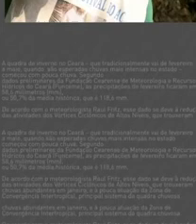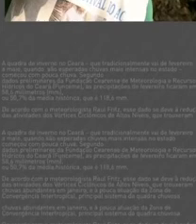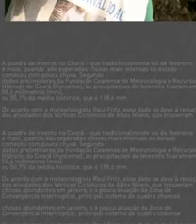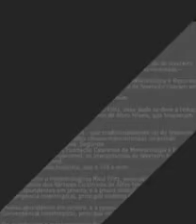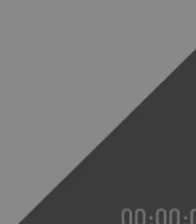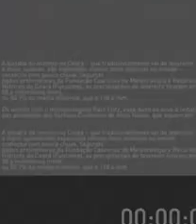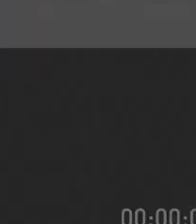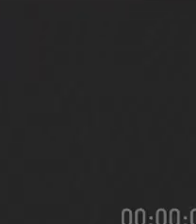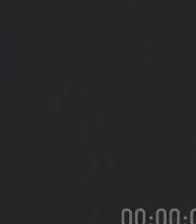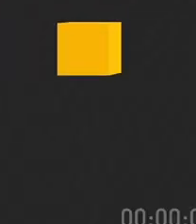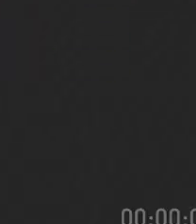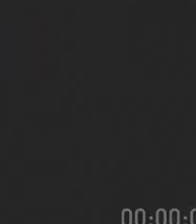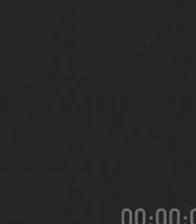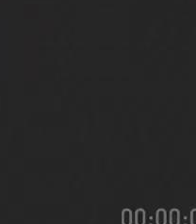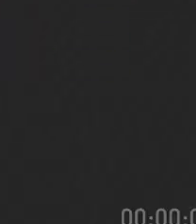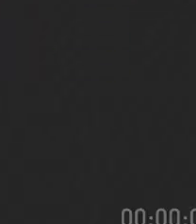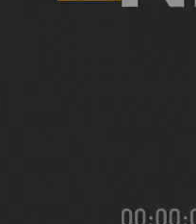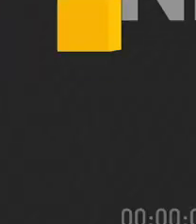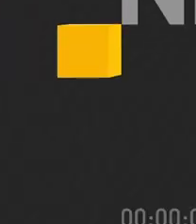ae